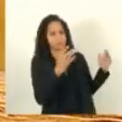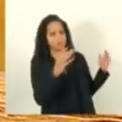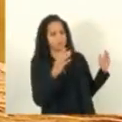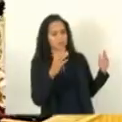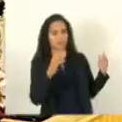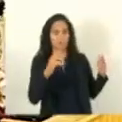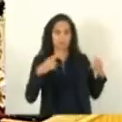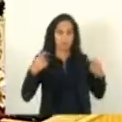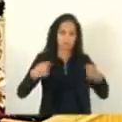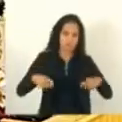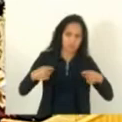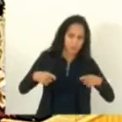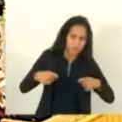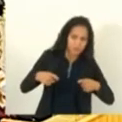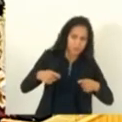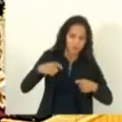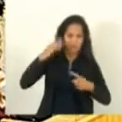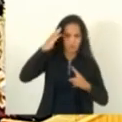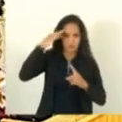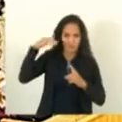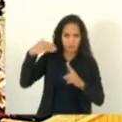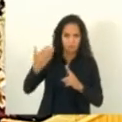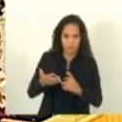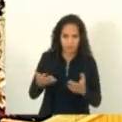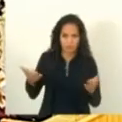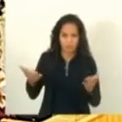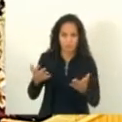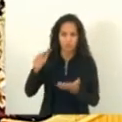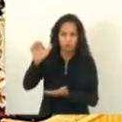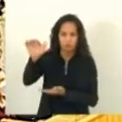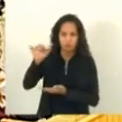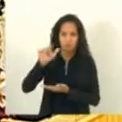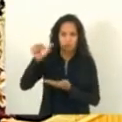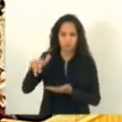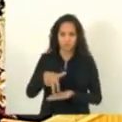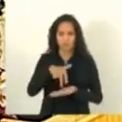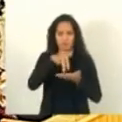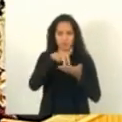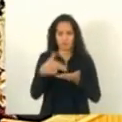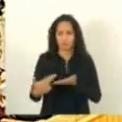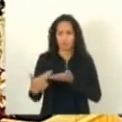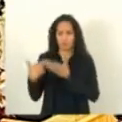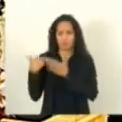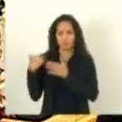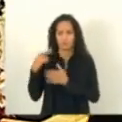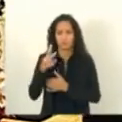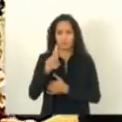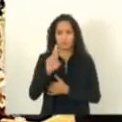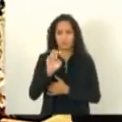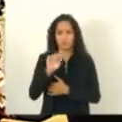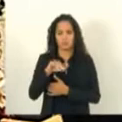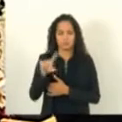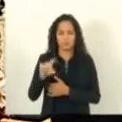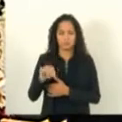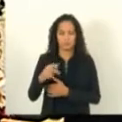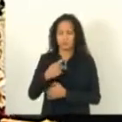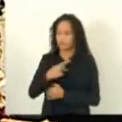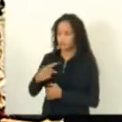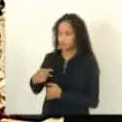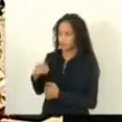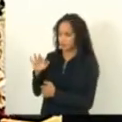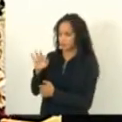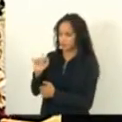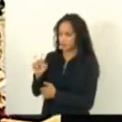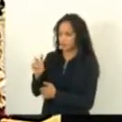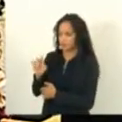merecida homenagem. Com a palavra agora o proponente da homenagem, deputado Renzo. Presidente Rafael Favato, quero